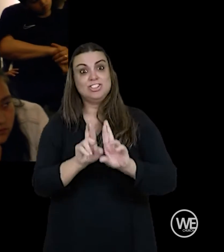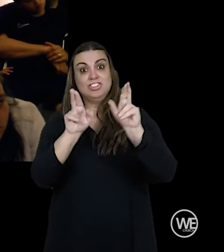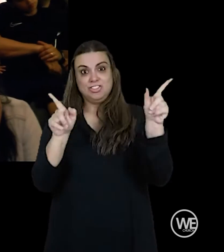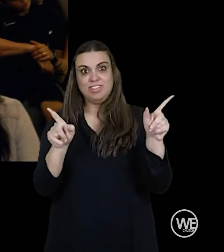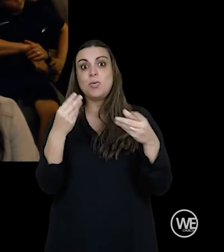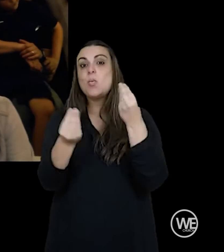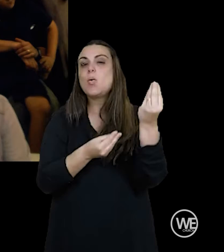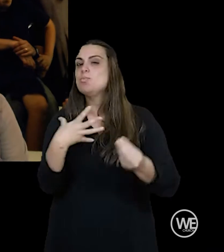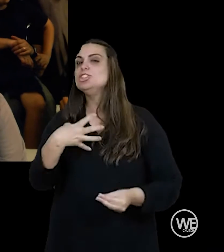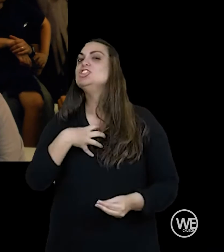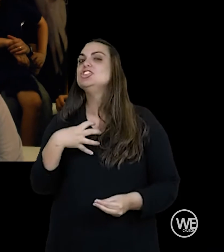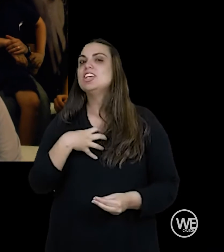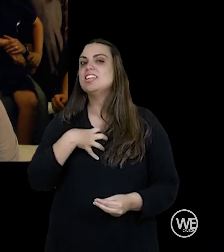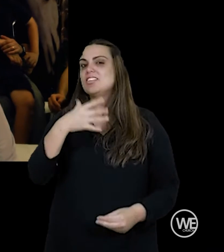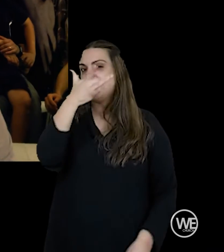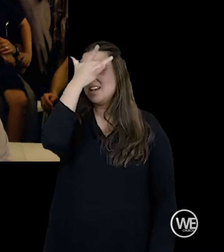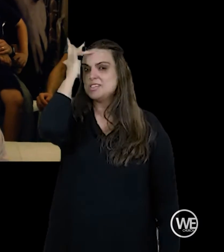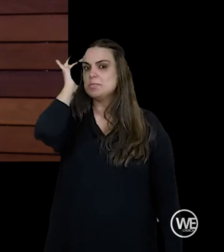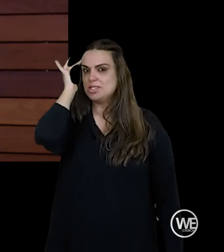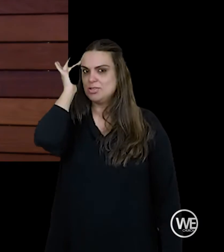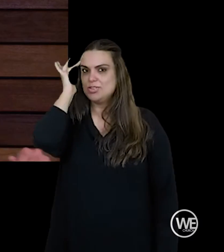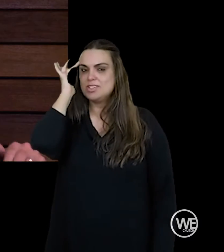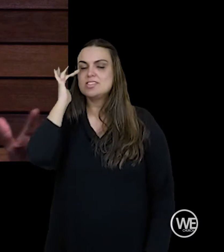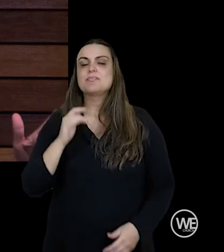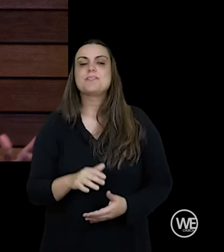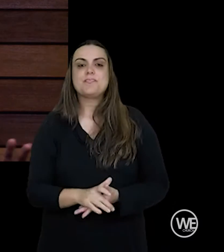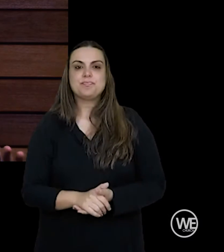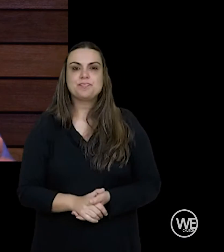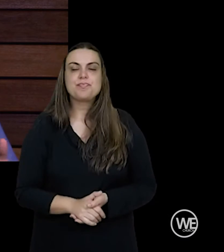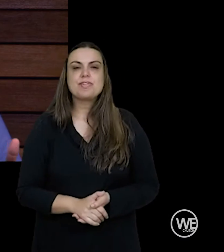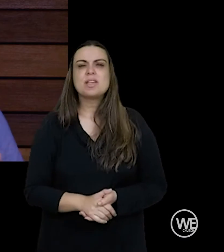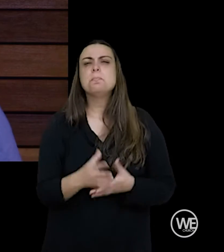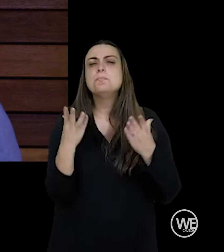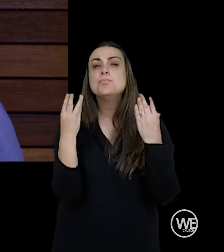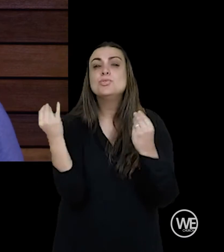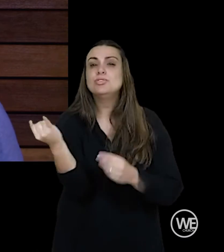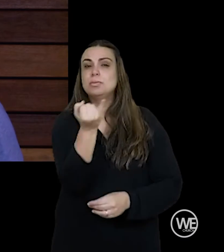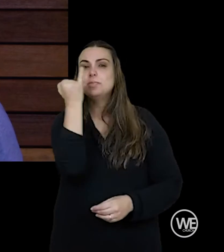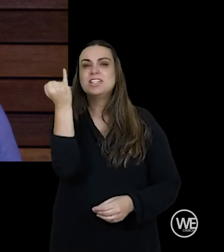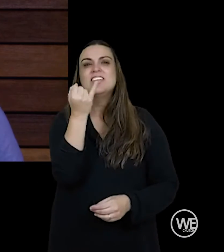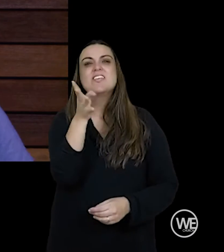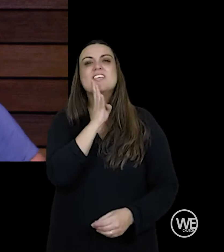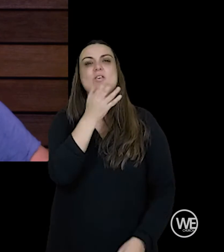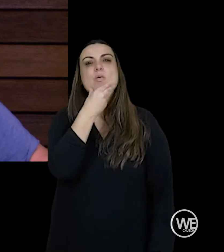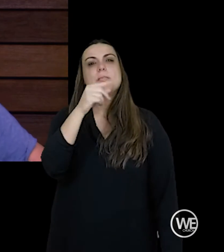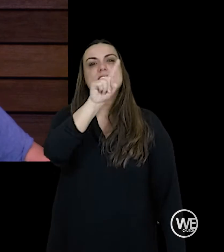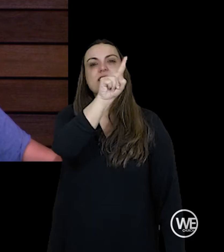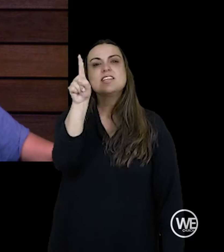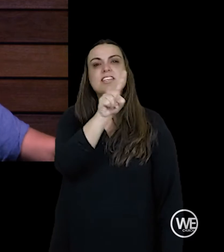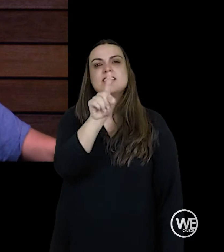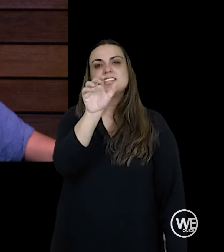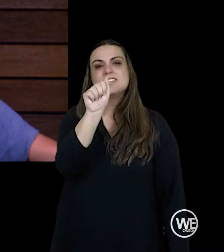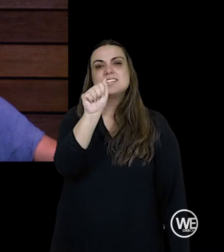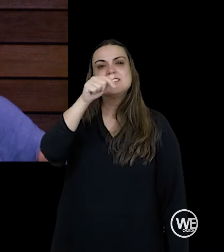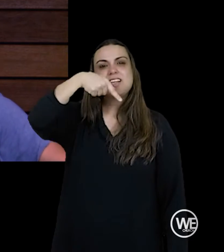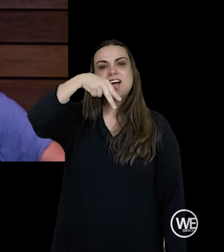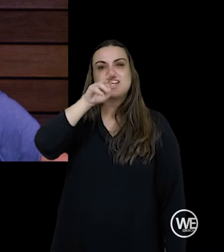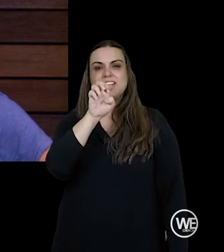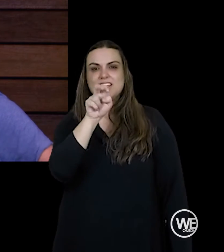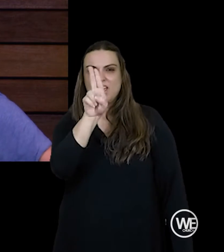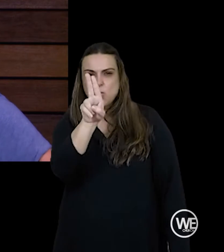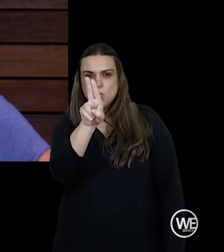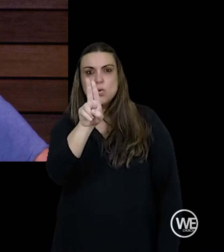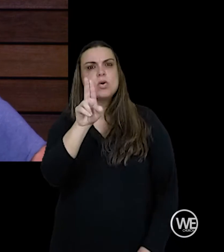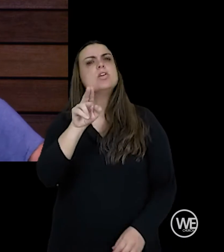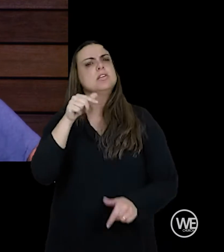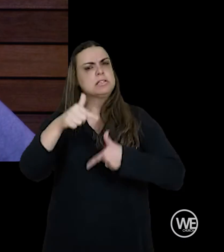dessas pessoas, como elas agiram no meio da multidão. Passagem muito importante é de Zaqueu. Zaqueu fala que era um cobrador de